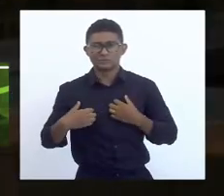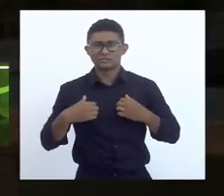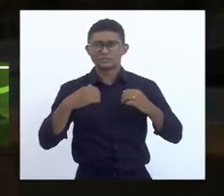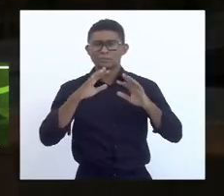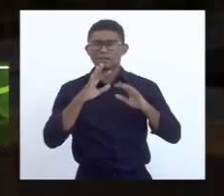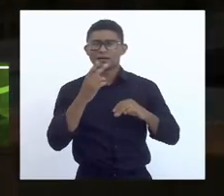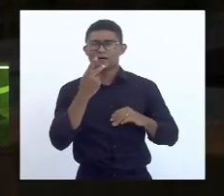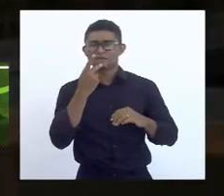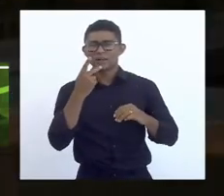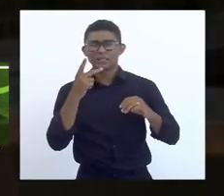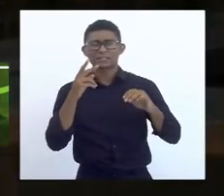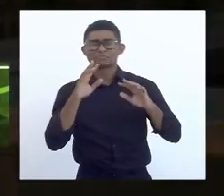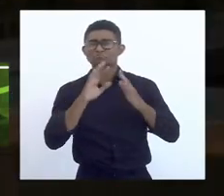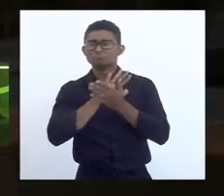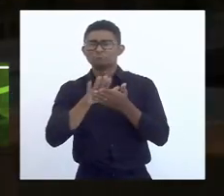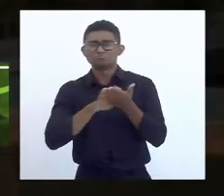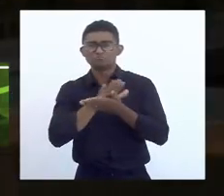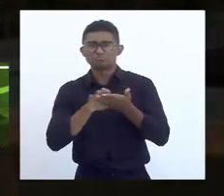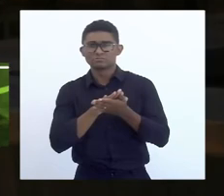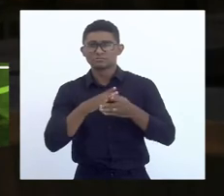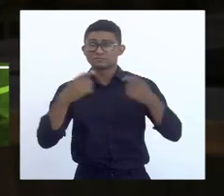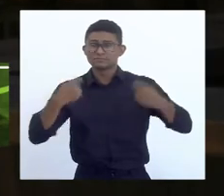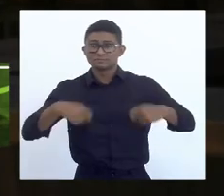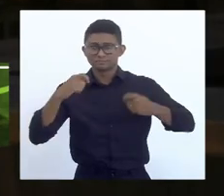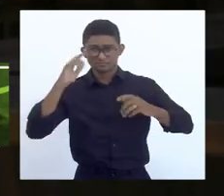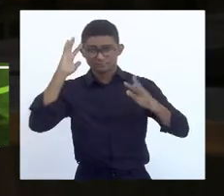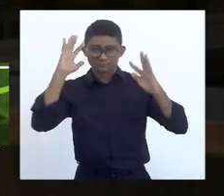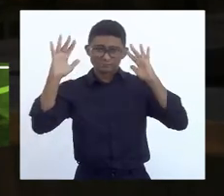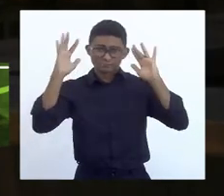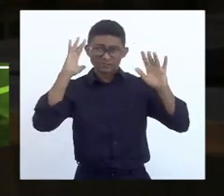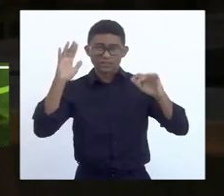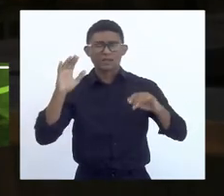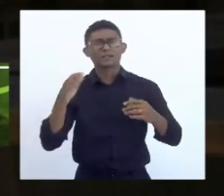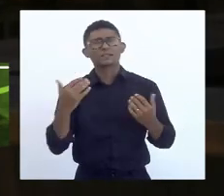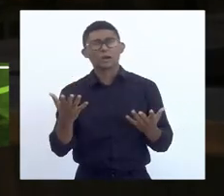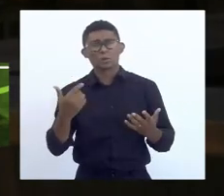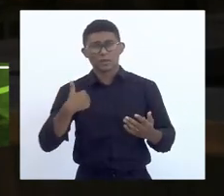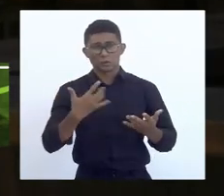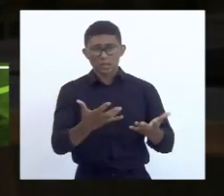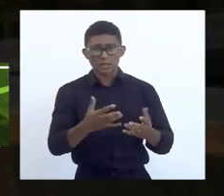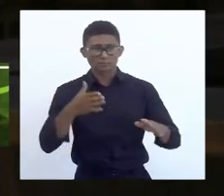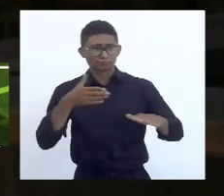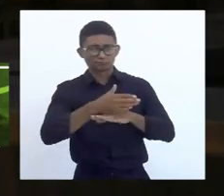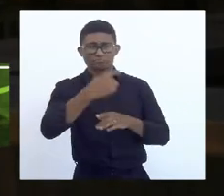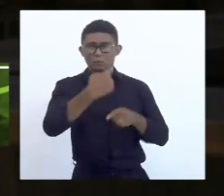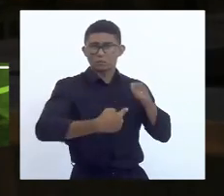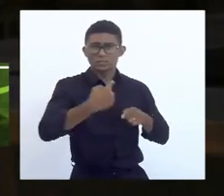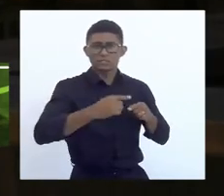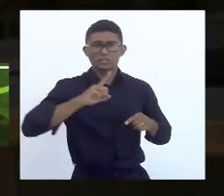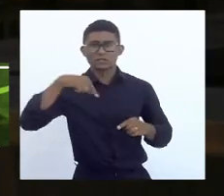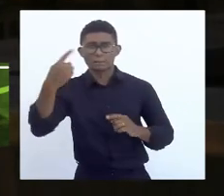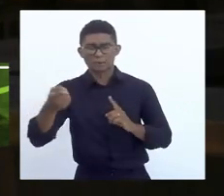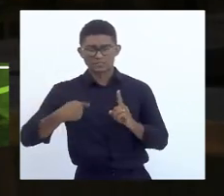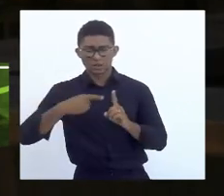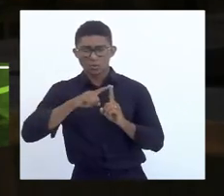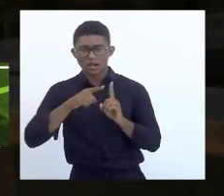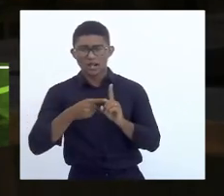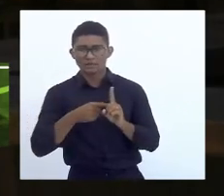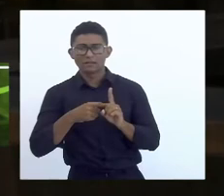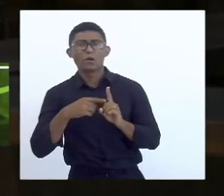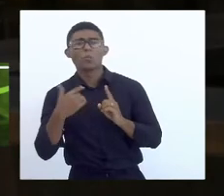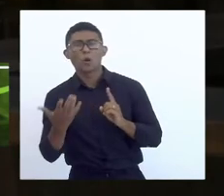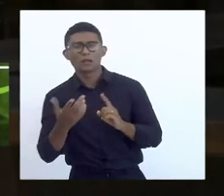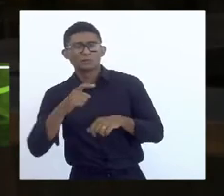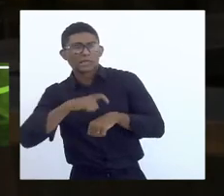que planejar, se a gente quer seguir uma carreira política, quando que a maternidade vai caminhar ao lado disso? É possível? Então, quando eu vi a